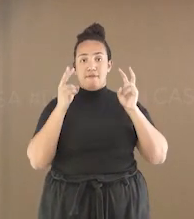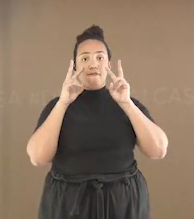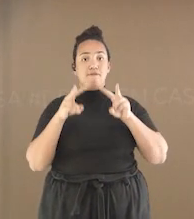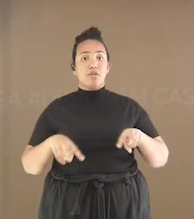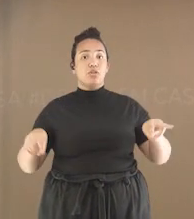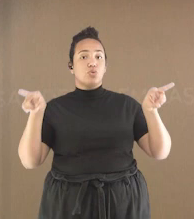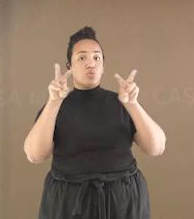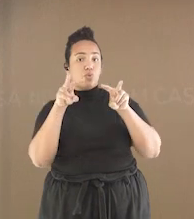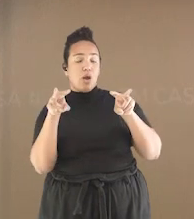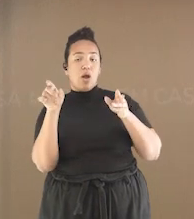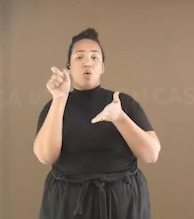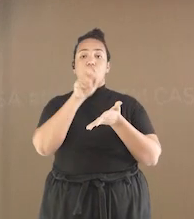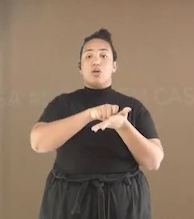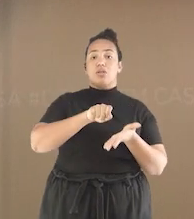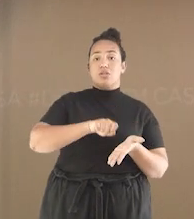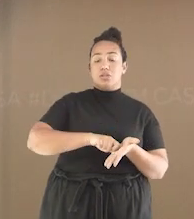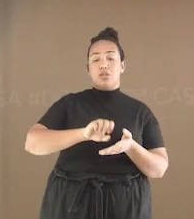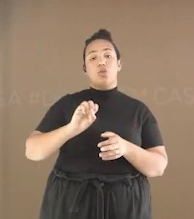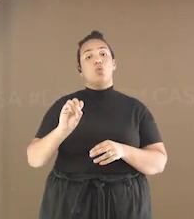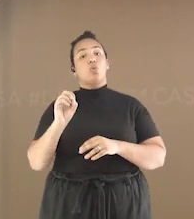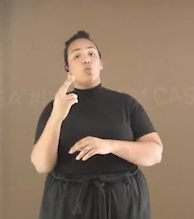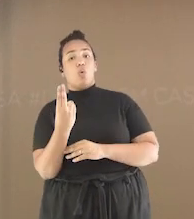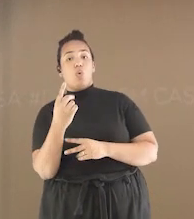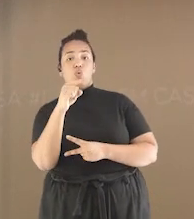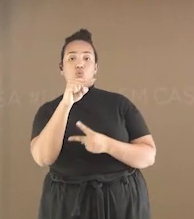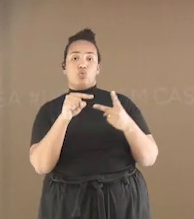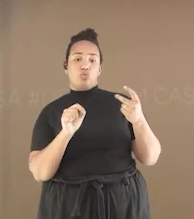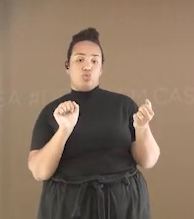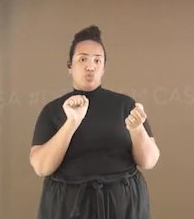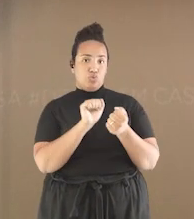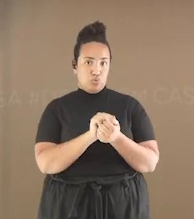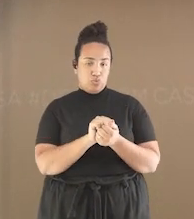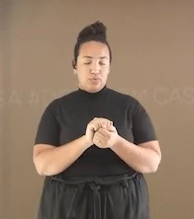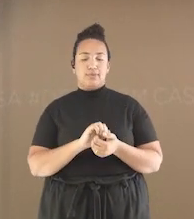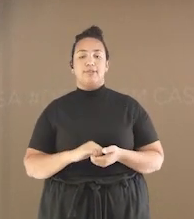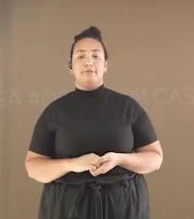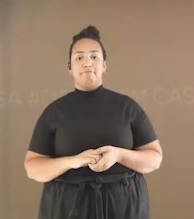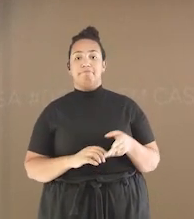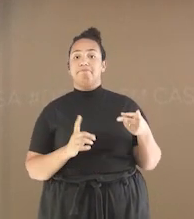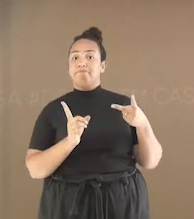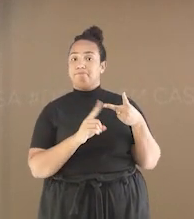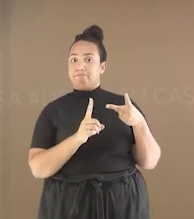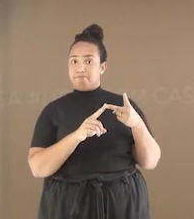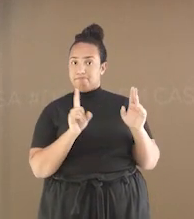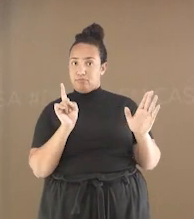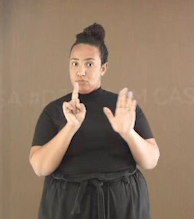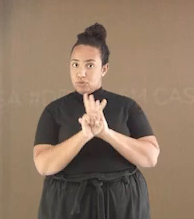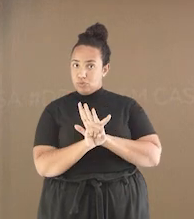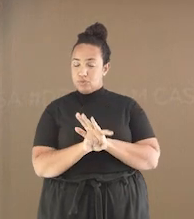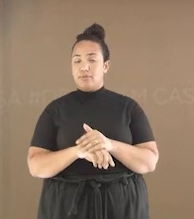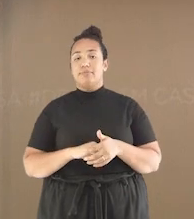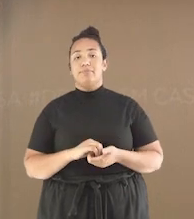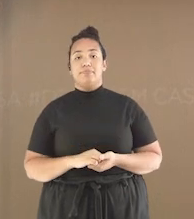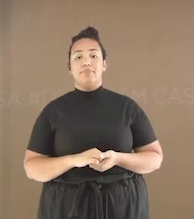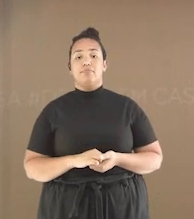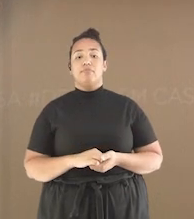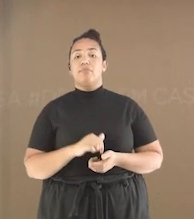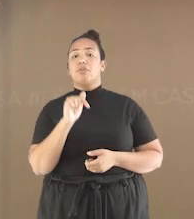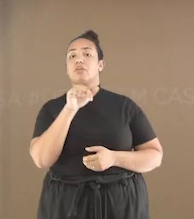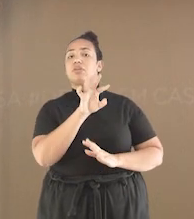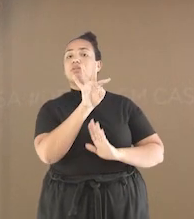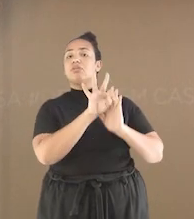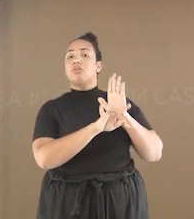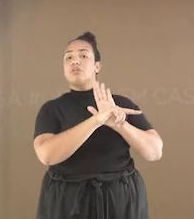escrito ou visual e escrito? Segunda pergunta. o que você entendeu sobre o texto